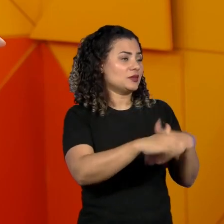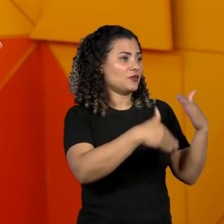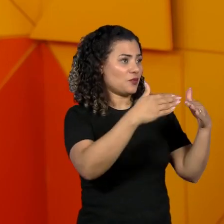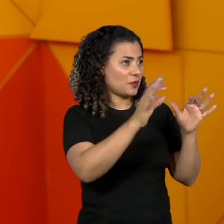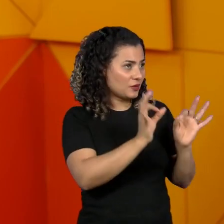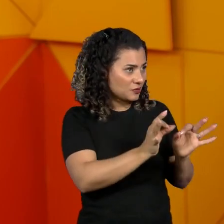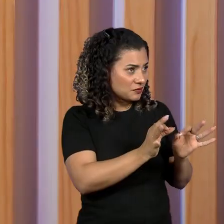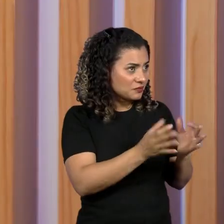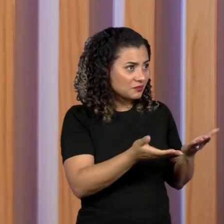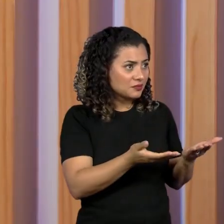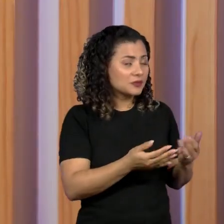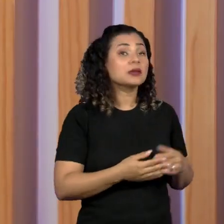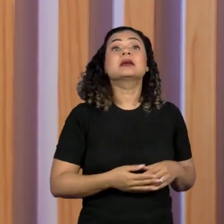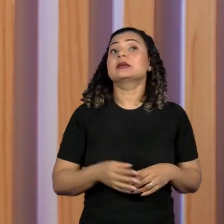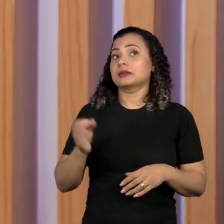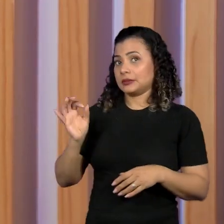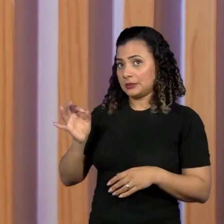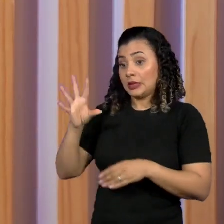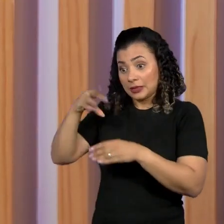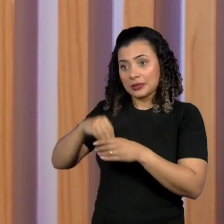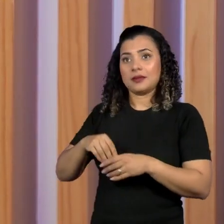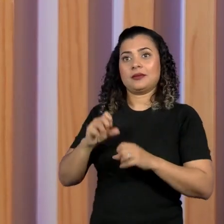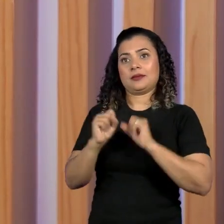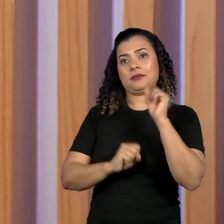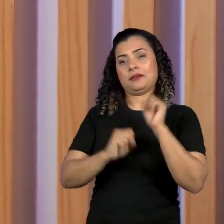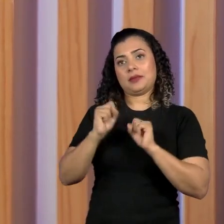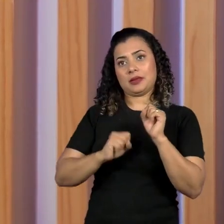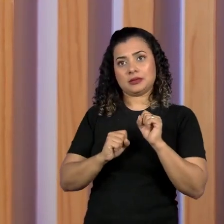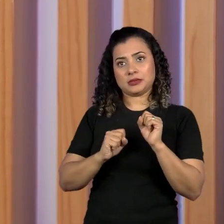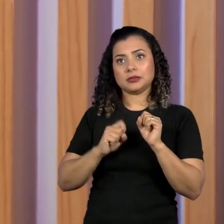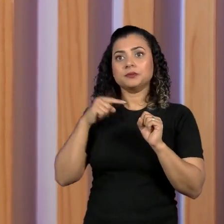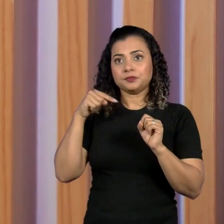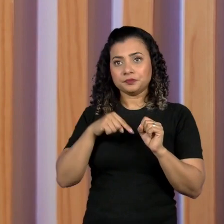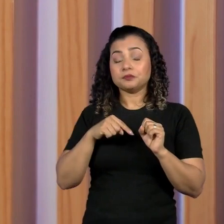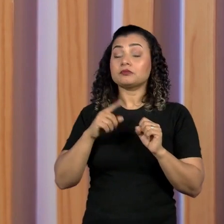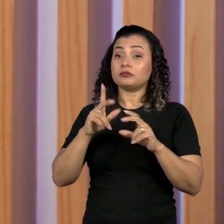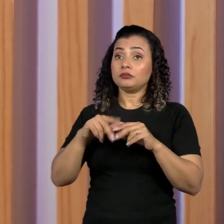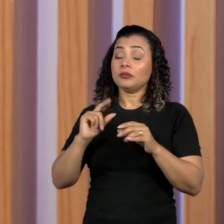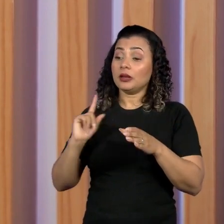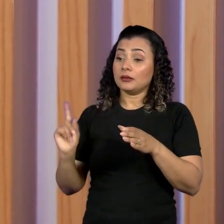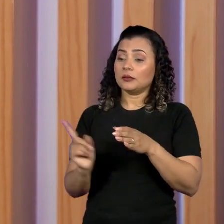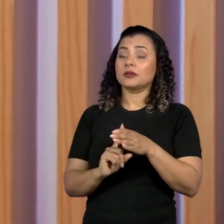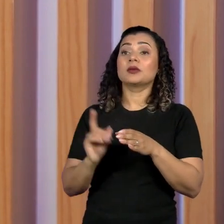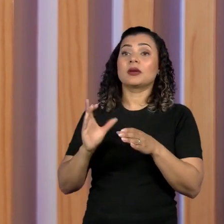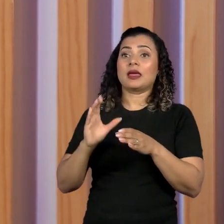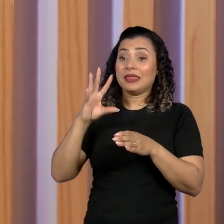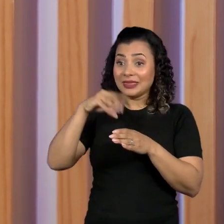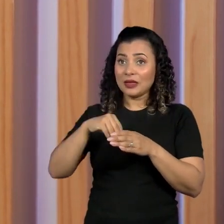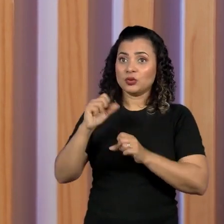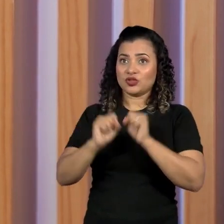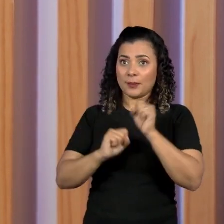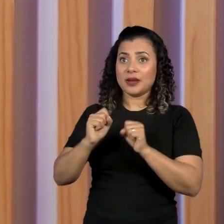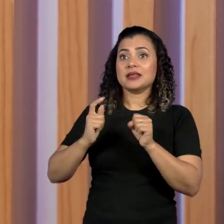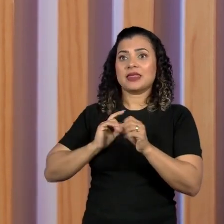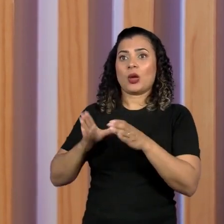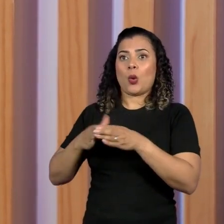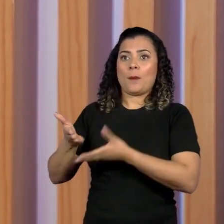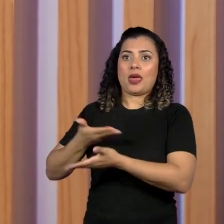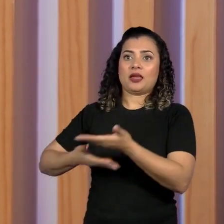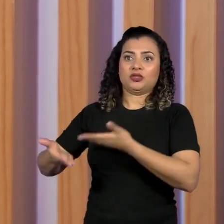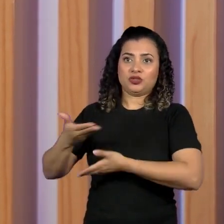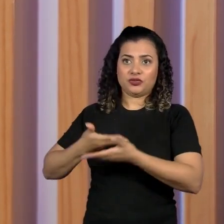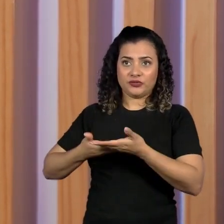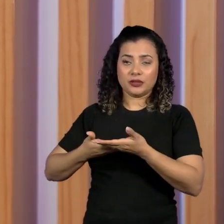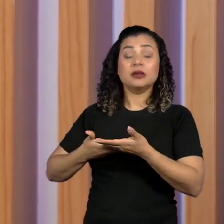desse colaborador? Isso, correto. Na verdade, o fato dele pertencer a uma cooperativa de uma empresa, ele tem acesso